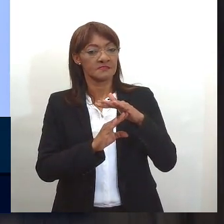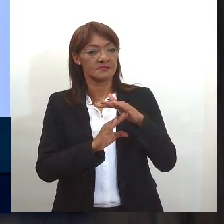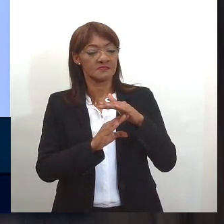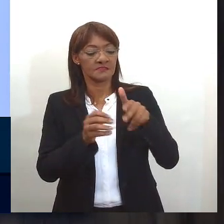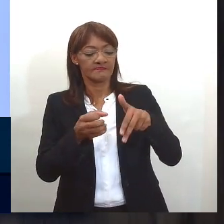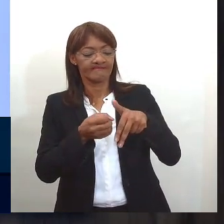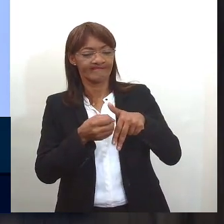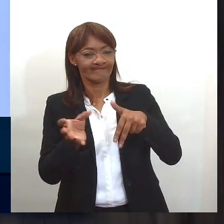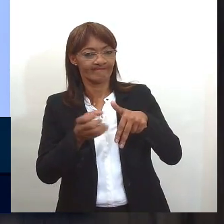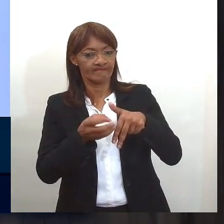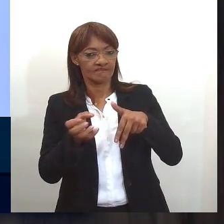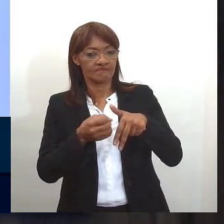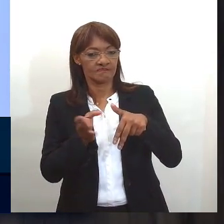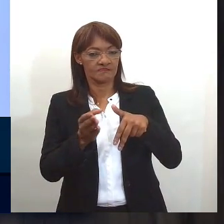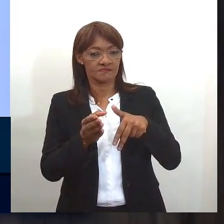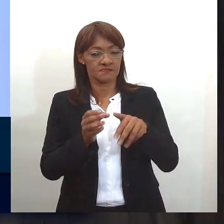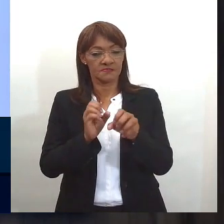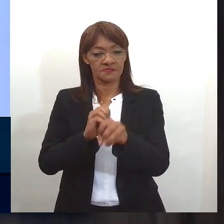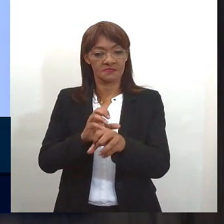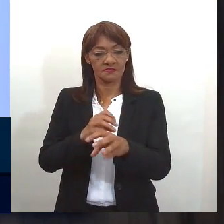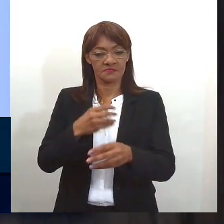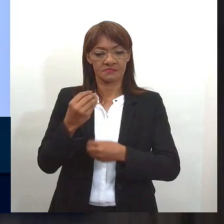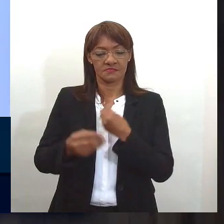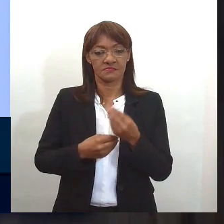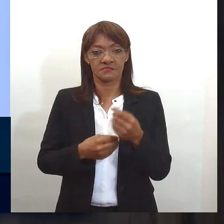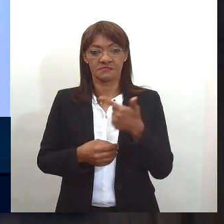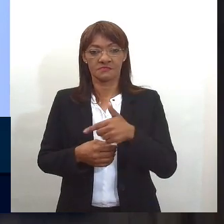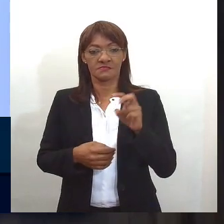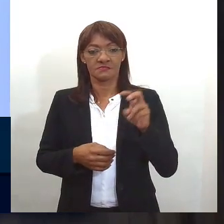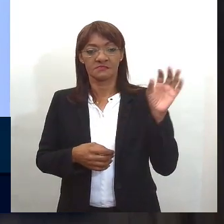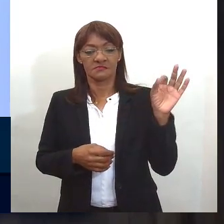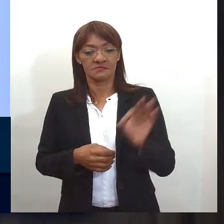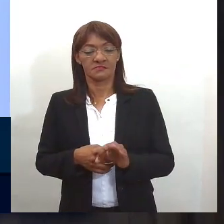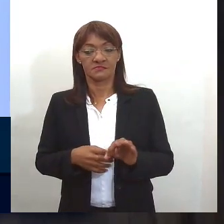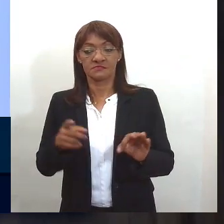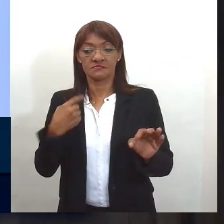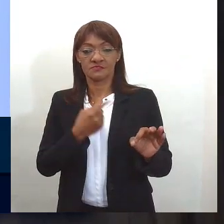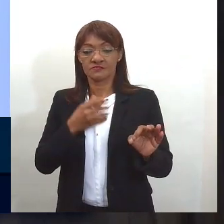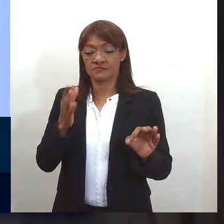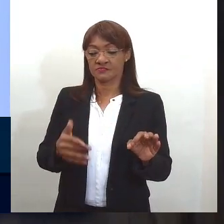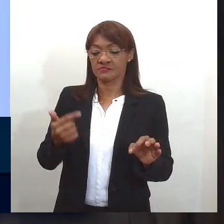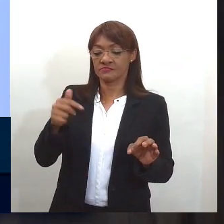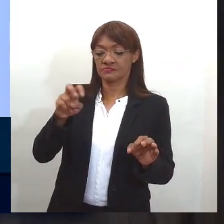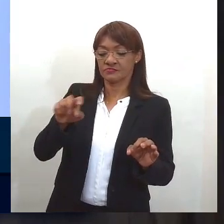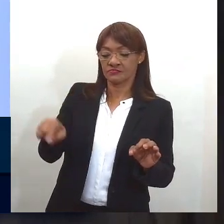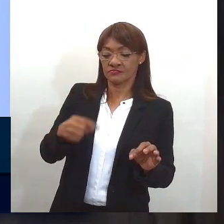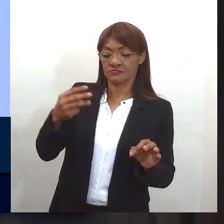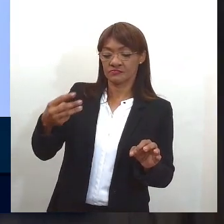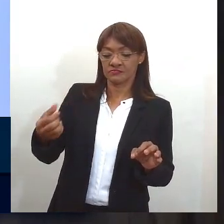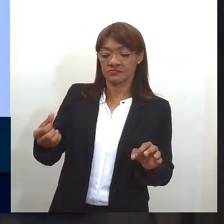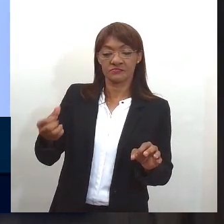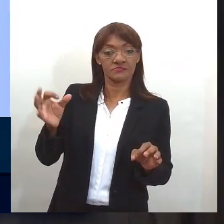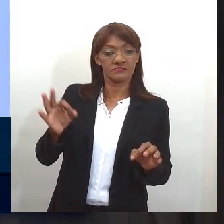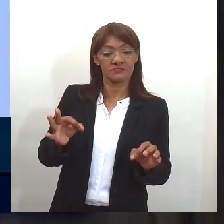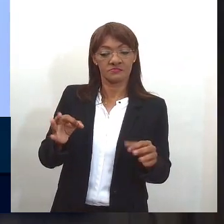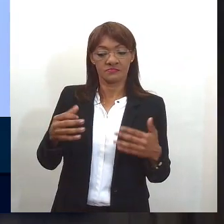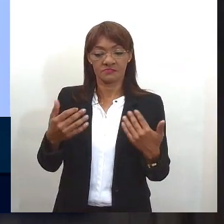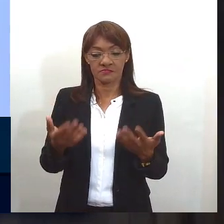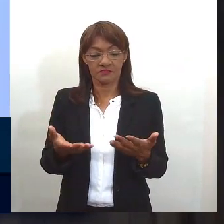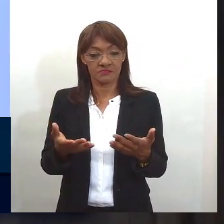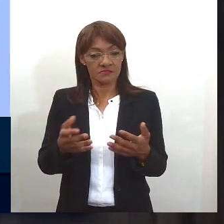é de 25%. Nós fizemos 25,36%. E aí eu aproveito para reiterar o fato